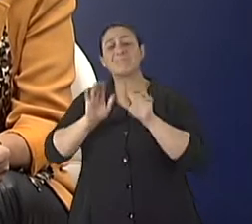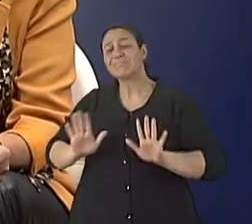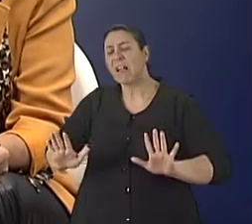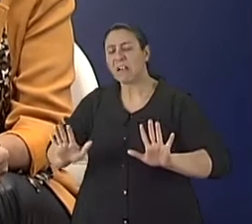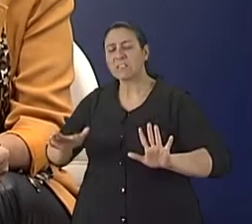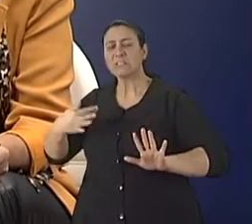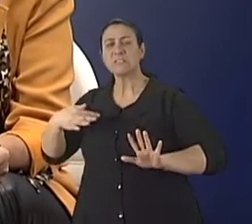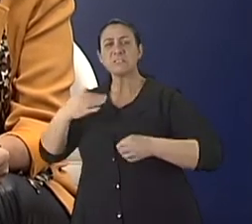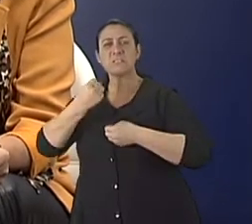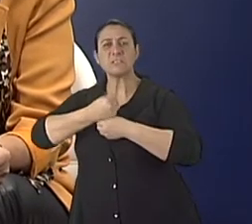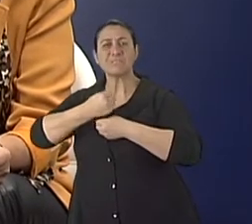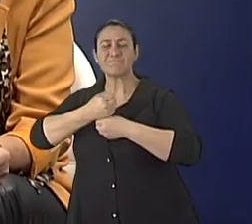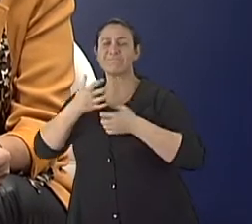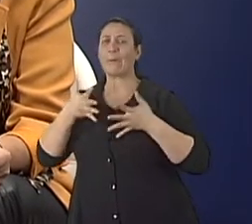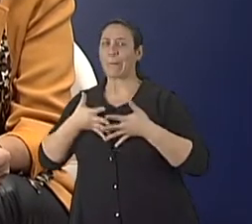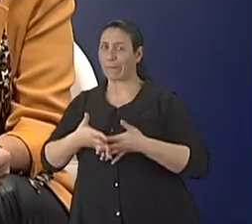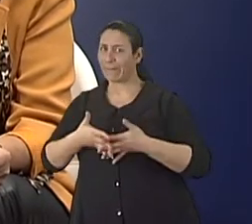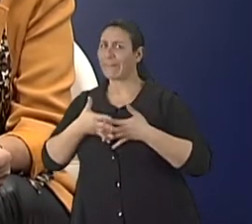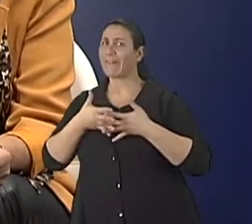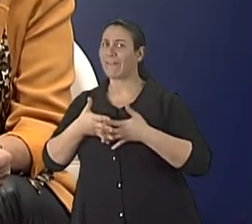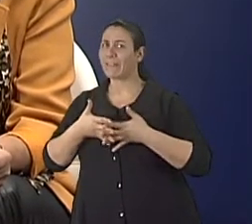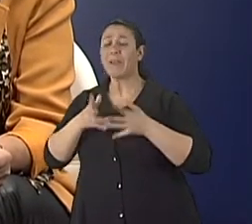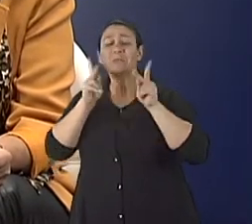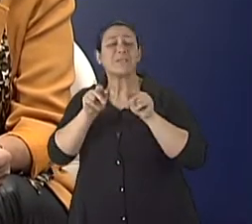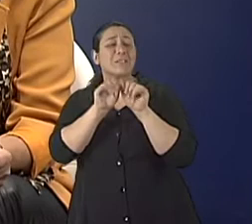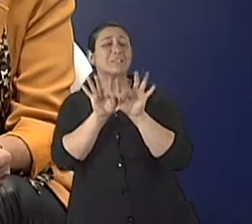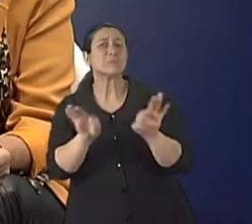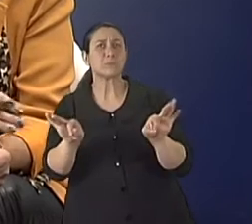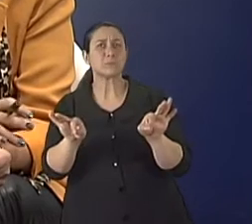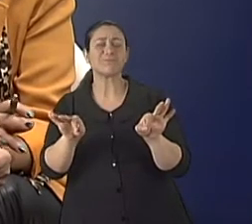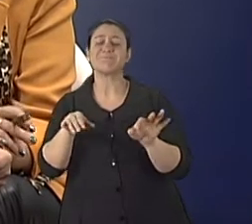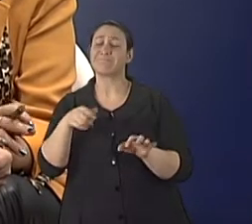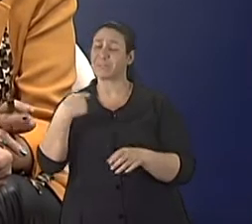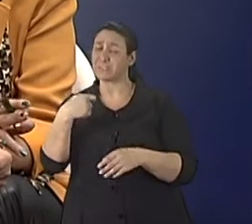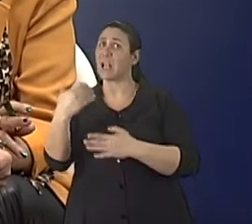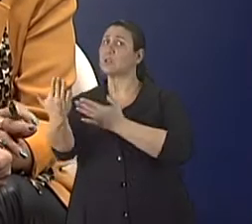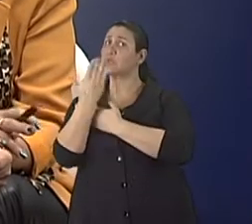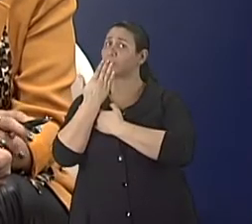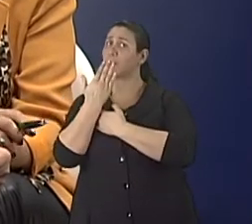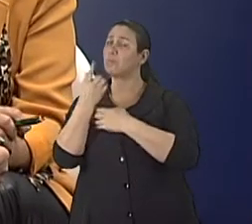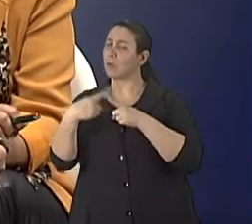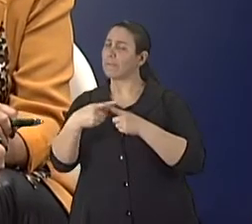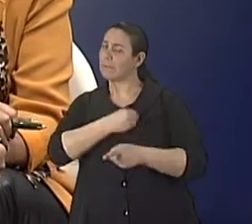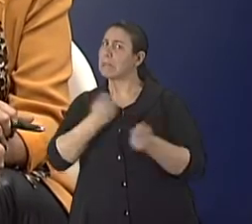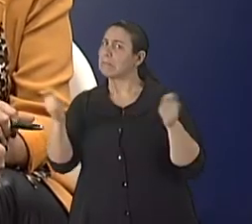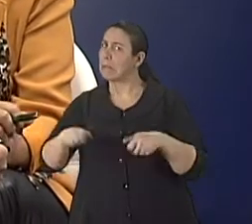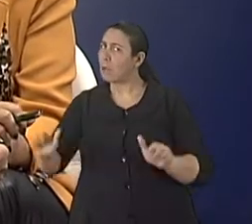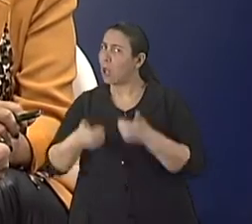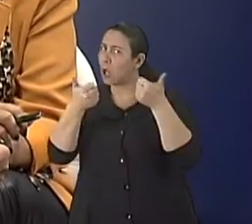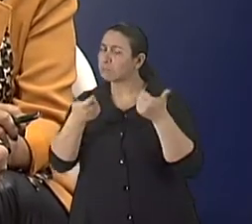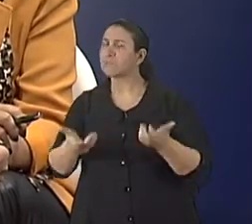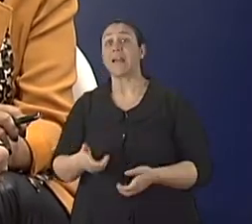nem aí fica complicado aí realmente tem que buscar ajuda por que a vida pode ser melhor eu converso